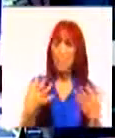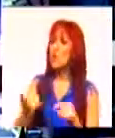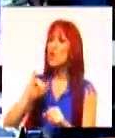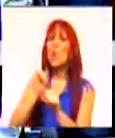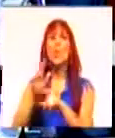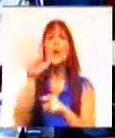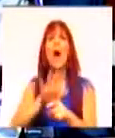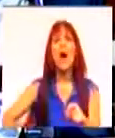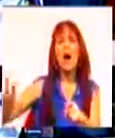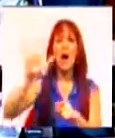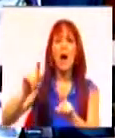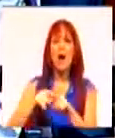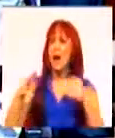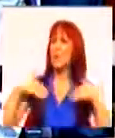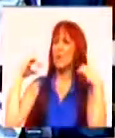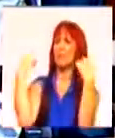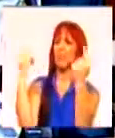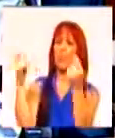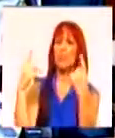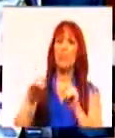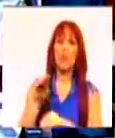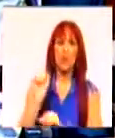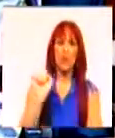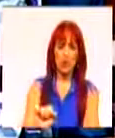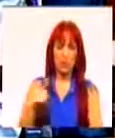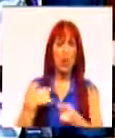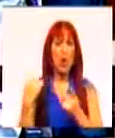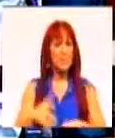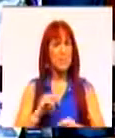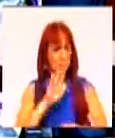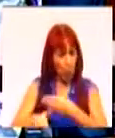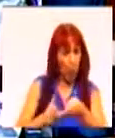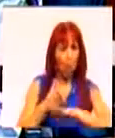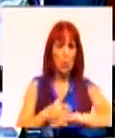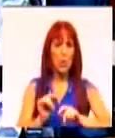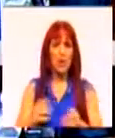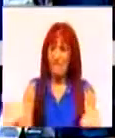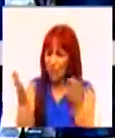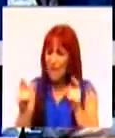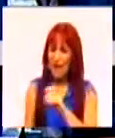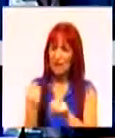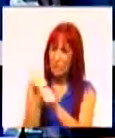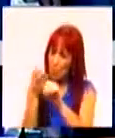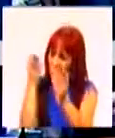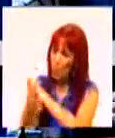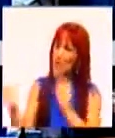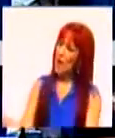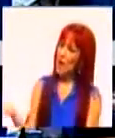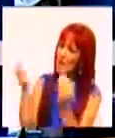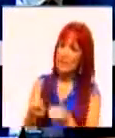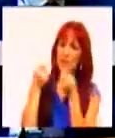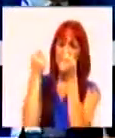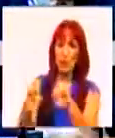resto da população está a abandonar os restos de território. Nós temos que continuar a incentivar a criação de emprego atraindo